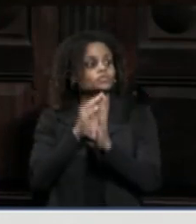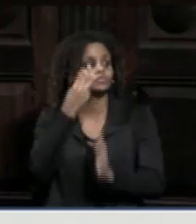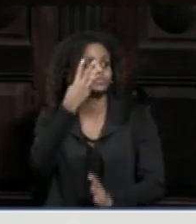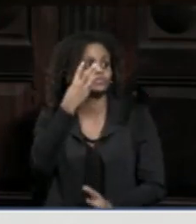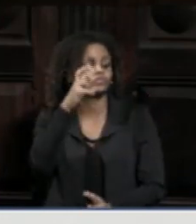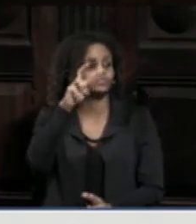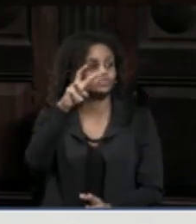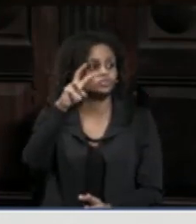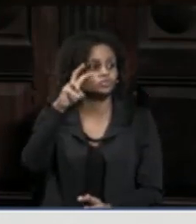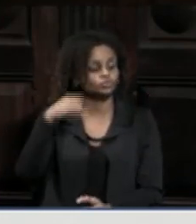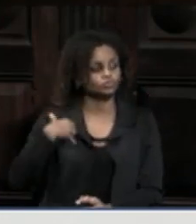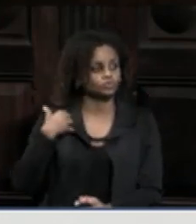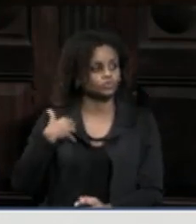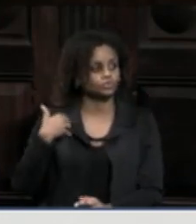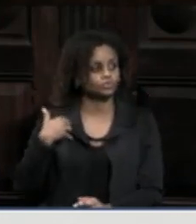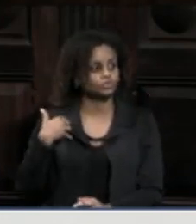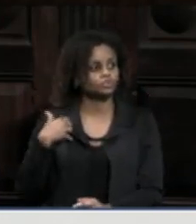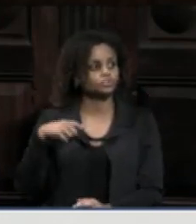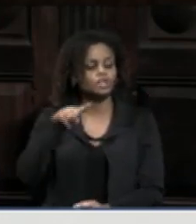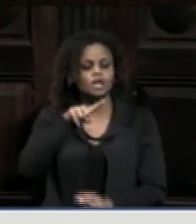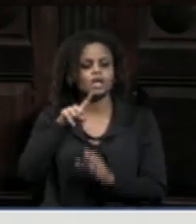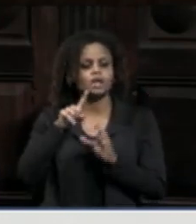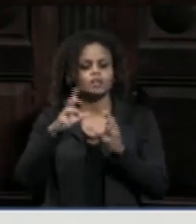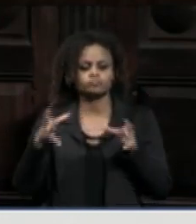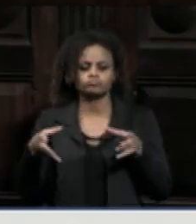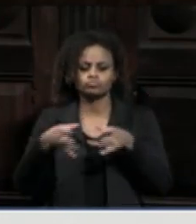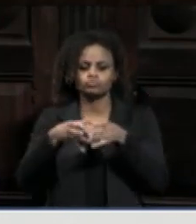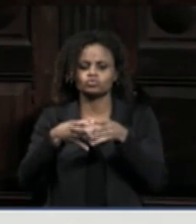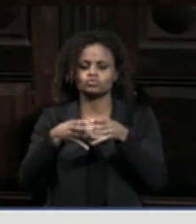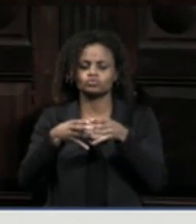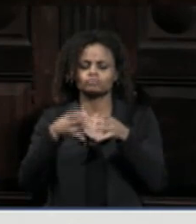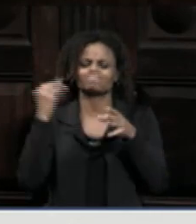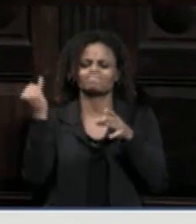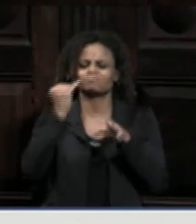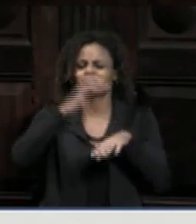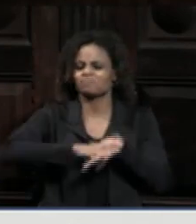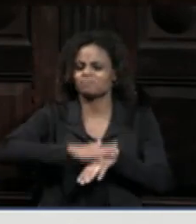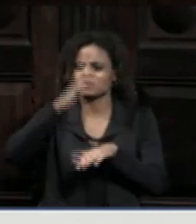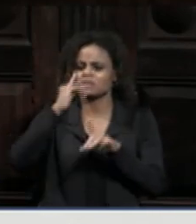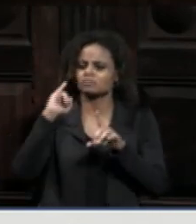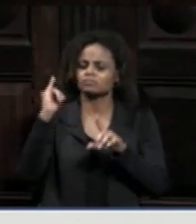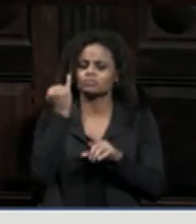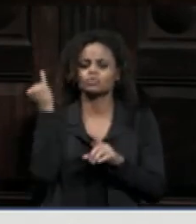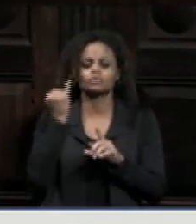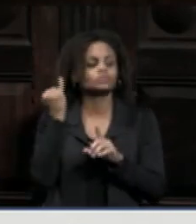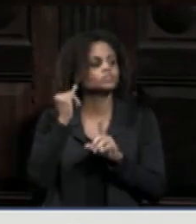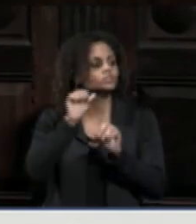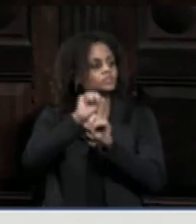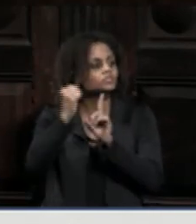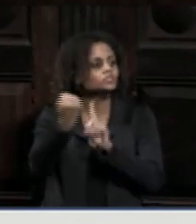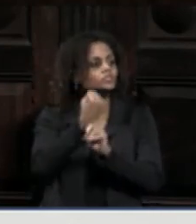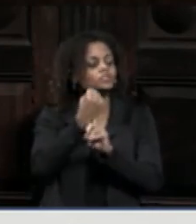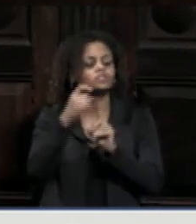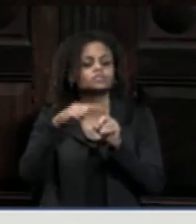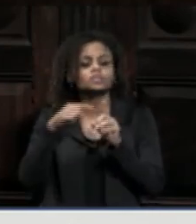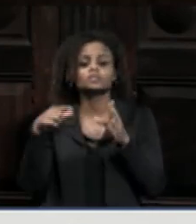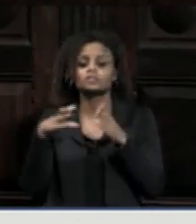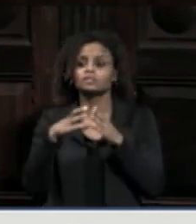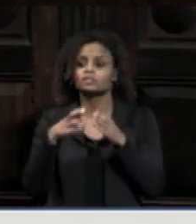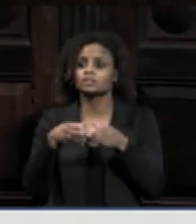de uma das mais importantes entidades da sociedade civil do município de Niterói, que é a Federação